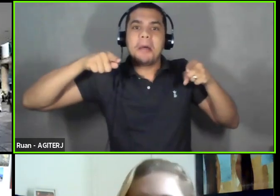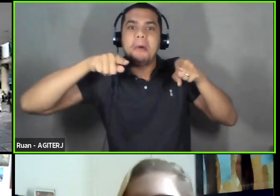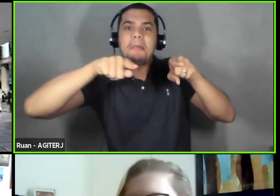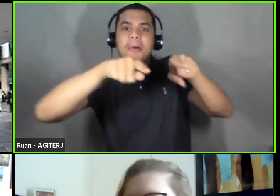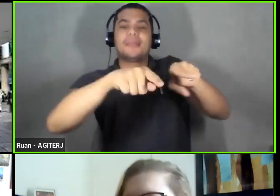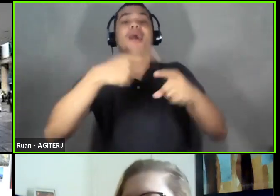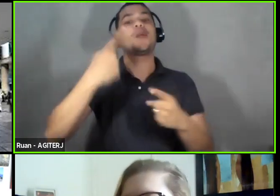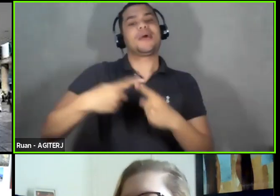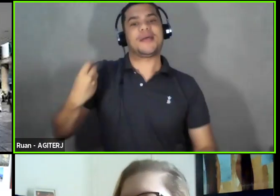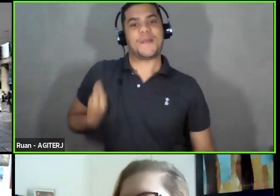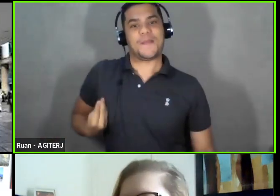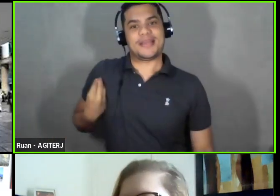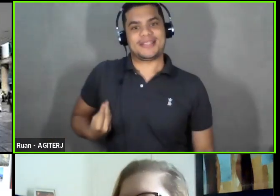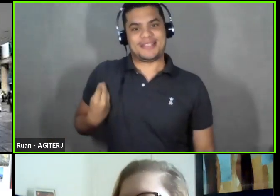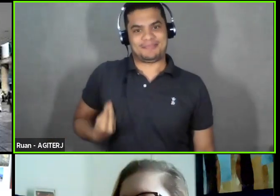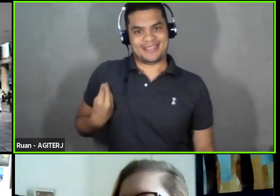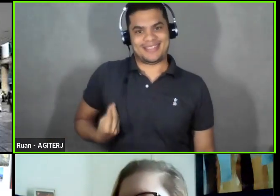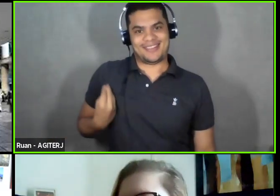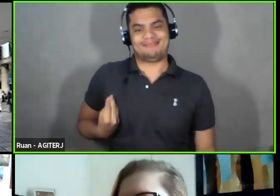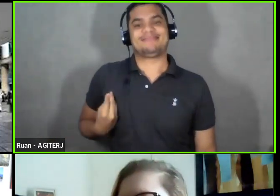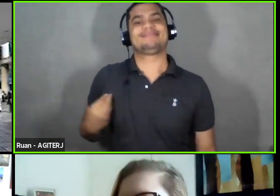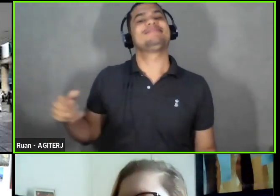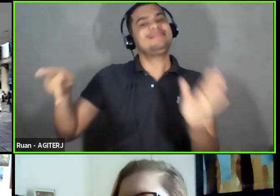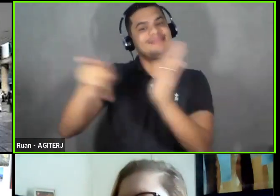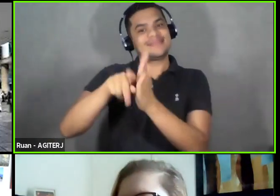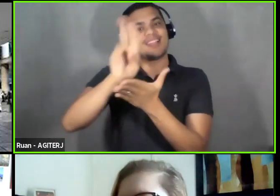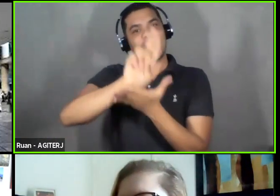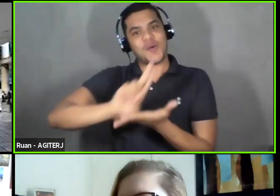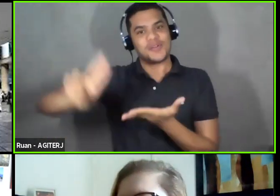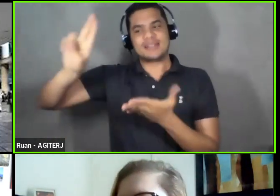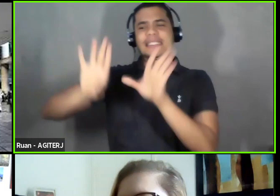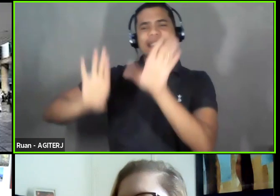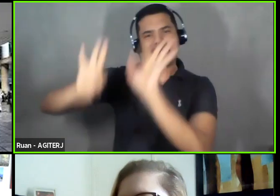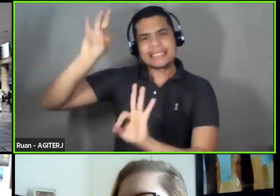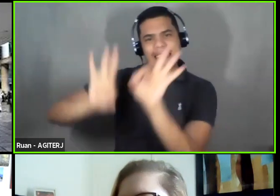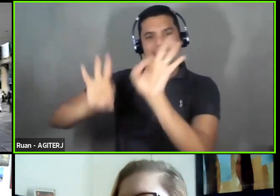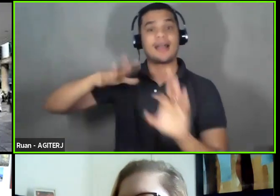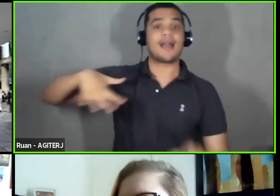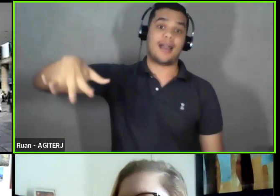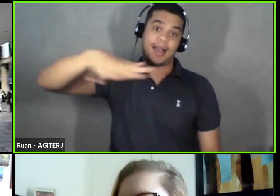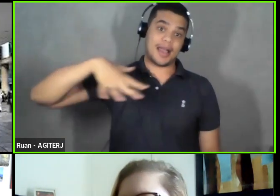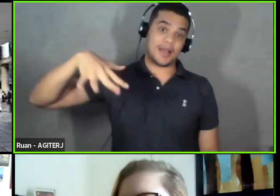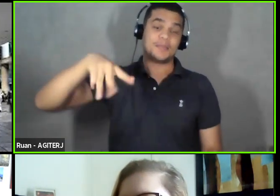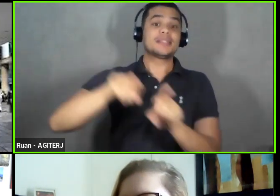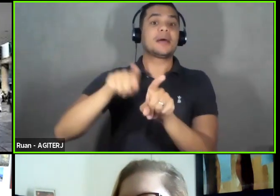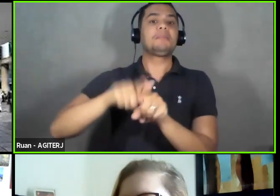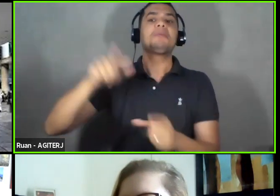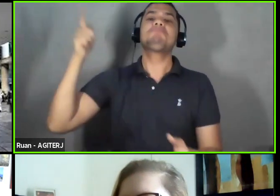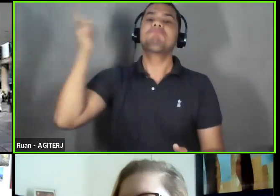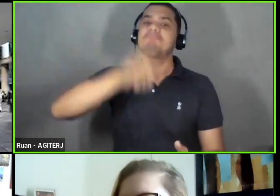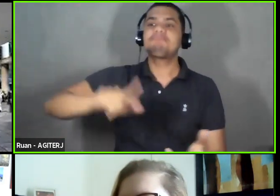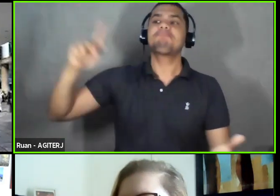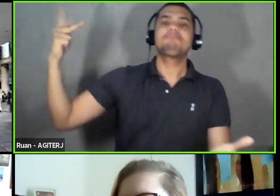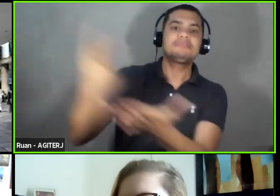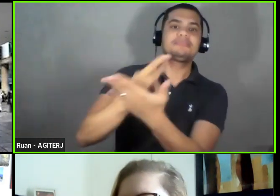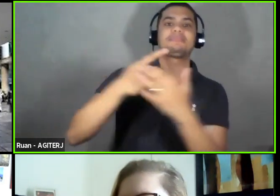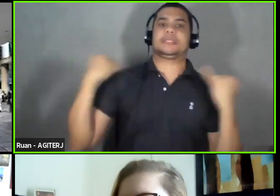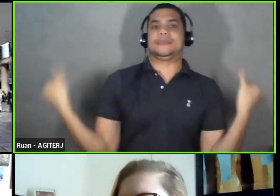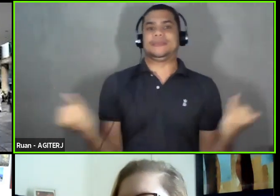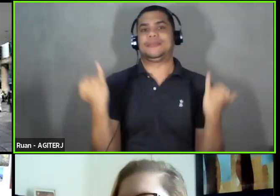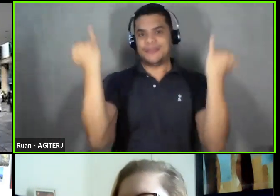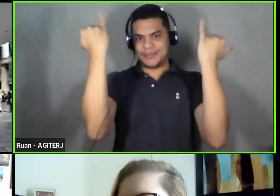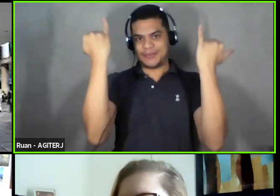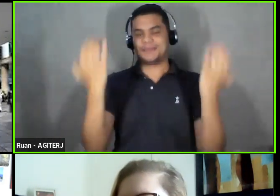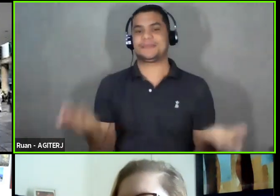da participação da universidade no desenvolvimento do campo e nos acontecimentos mais marcantes.